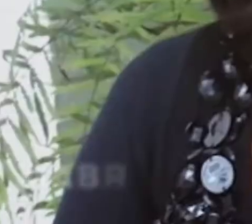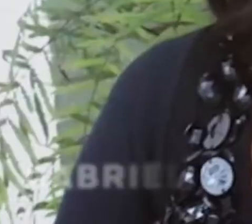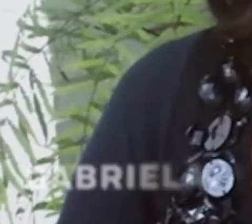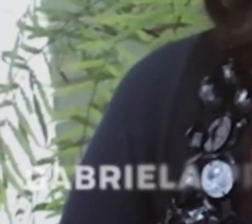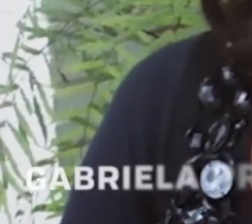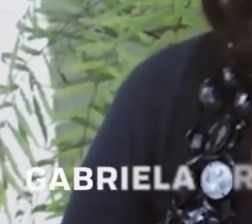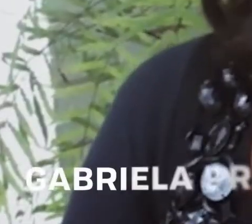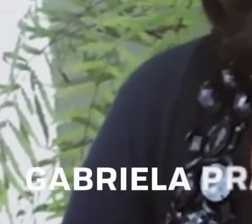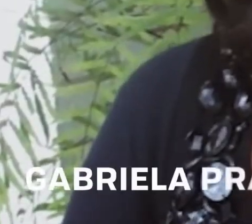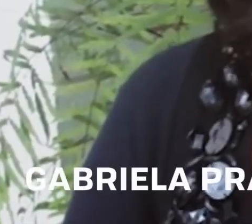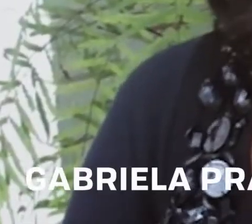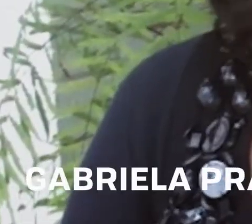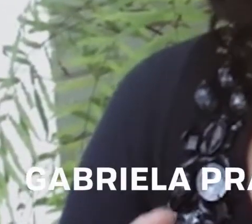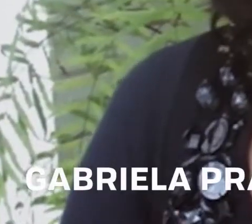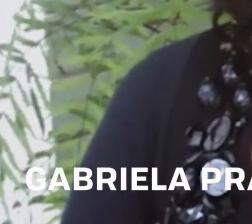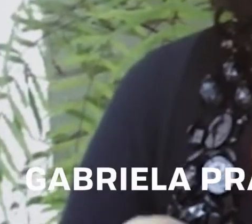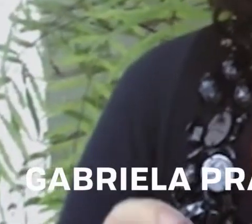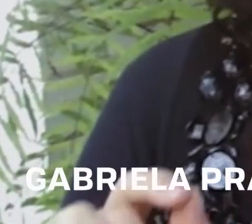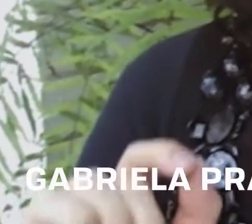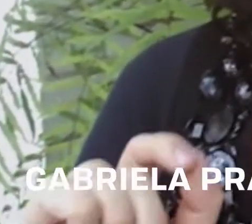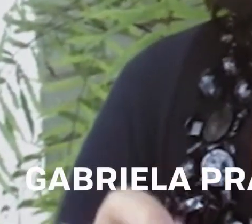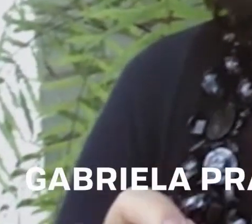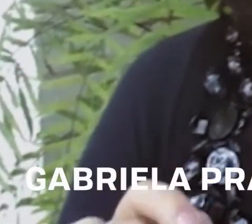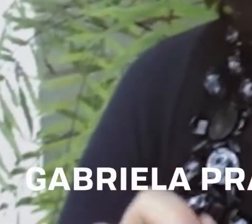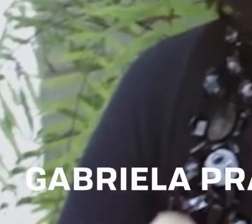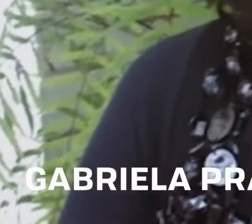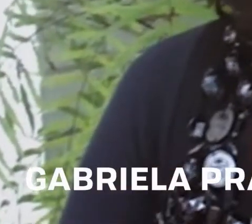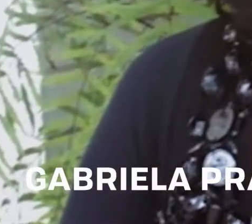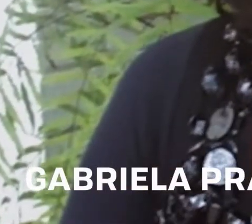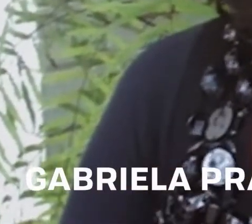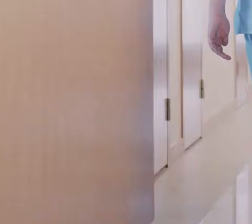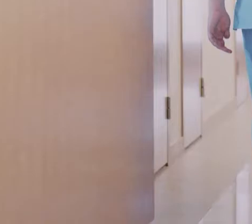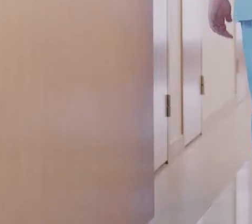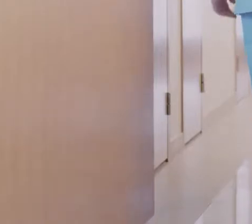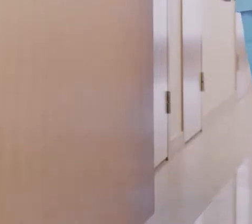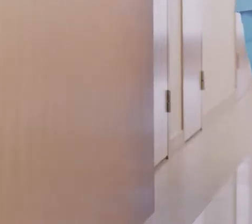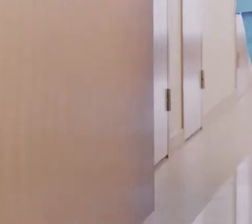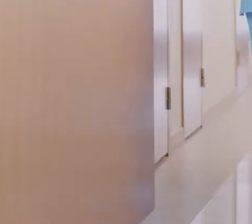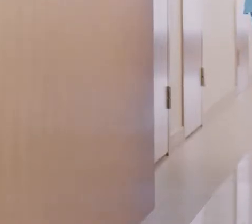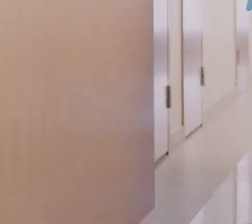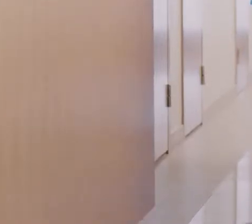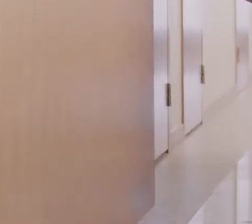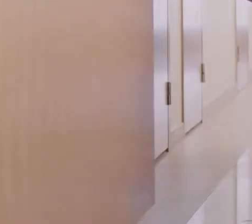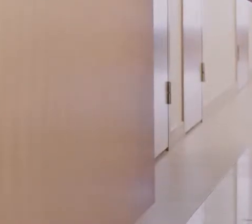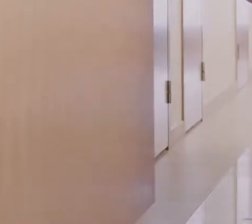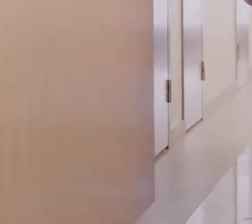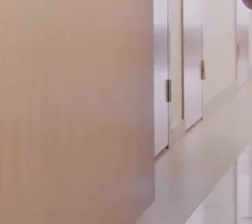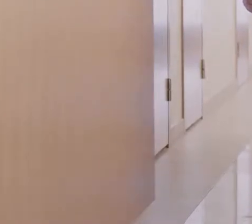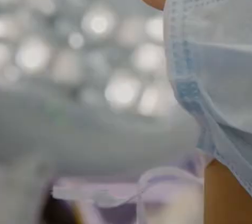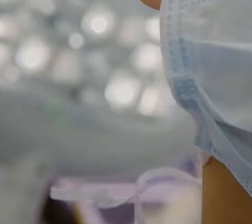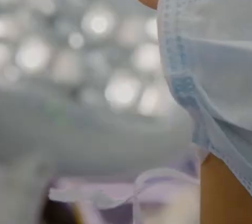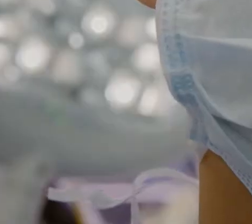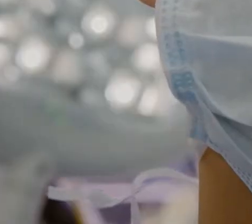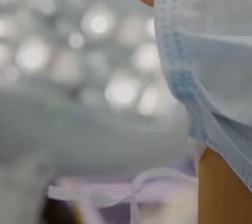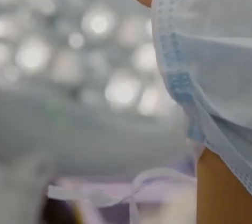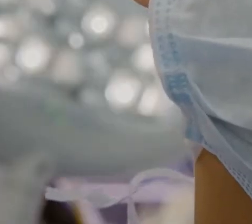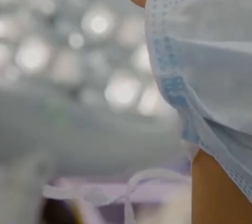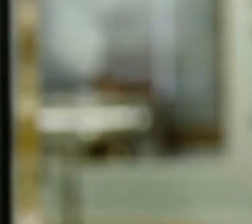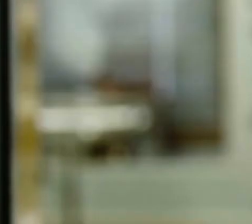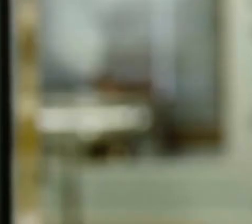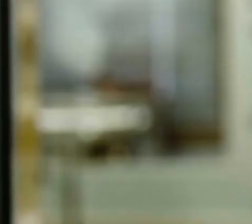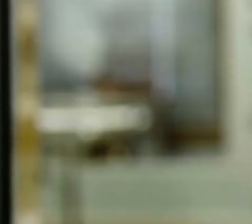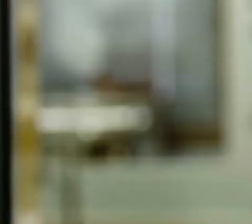Avisando a todos, minha família já está agora contribuindo. Esse hospital é de Deus, ele não pode